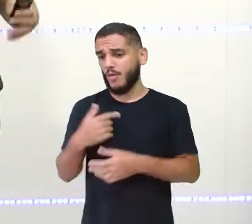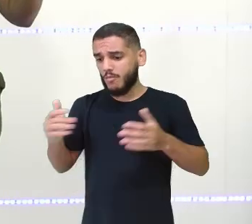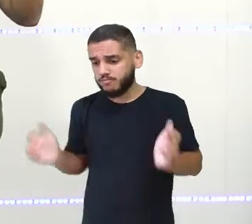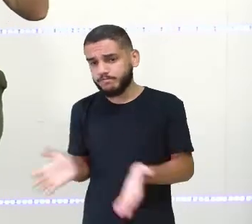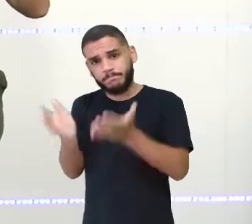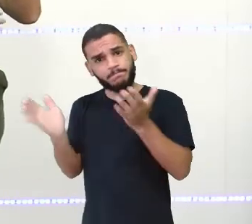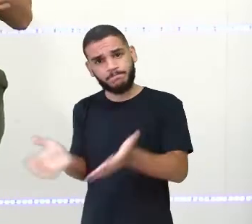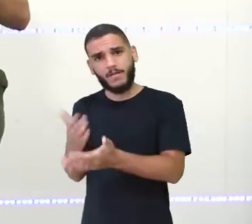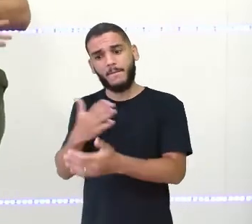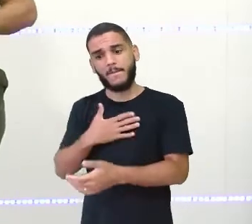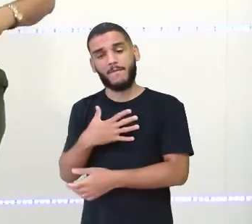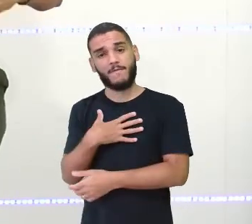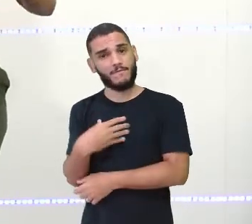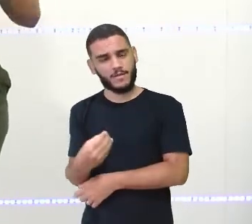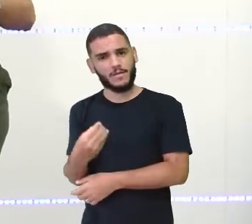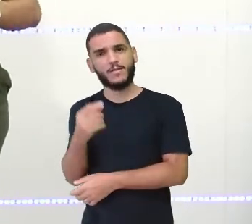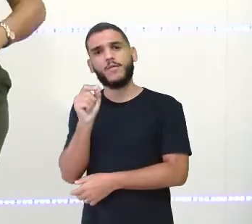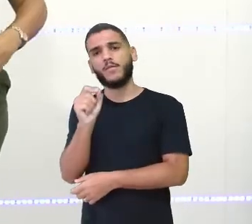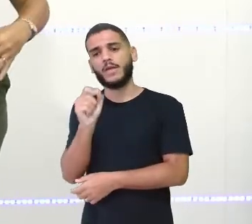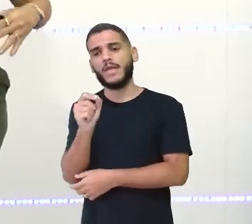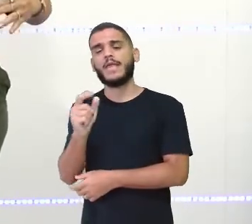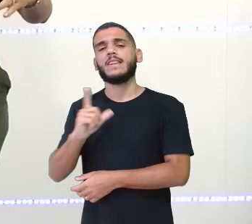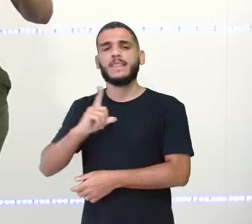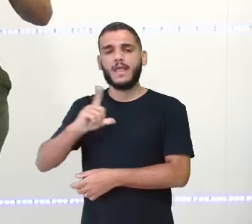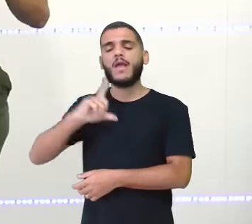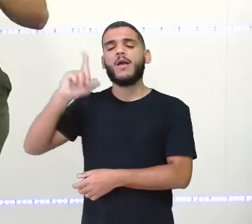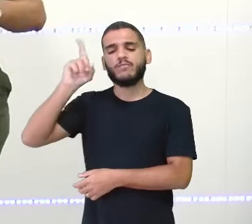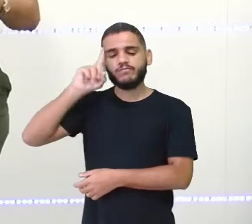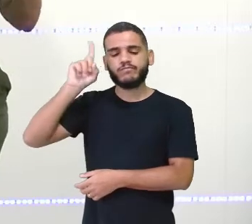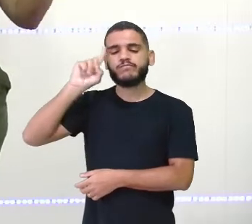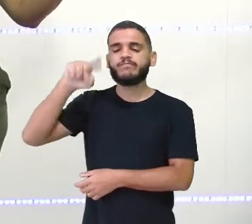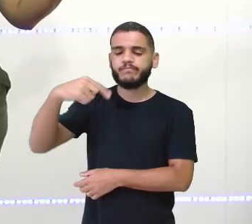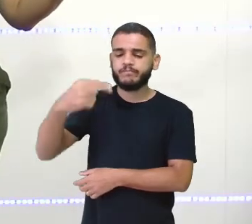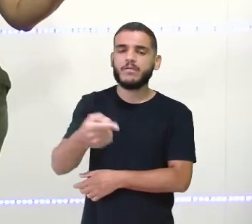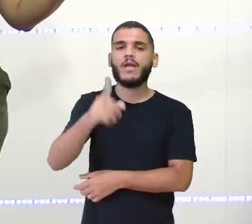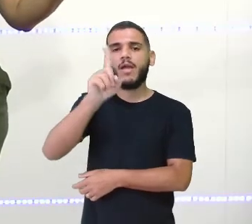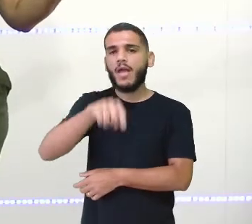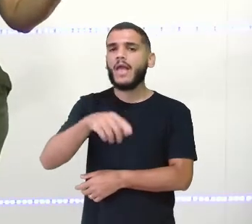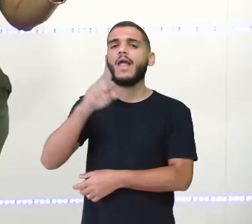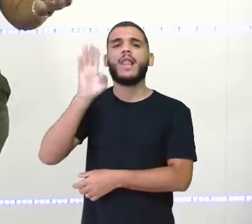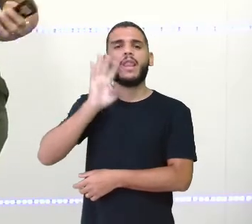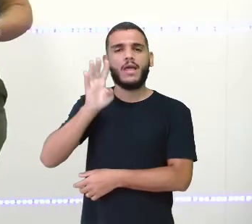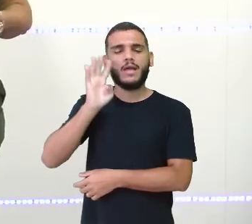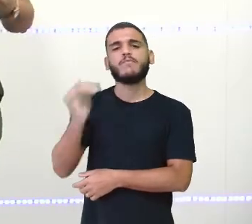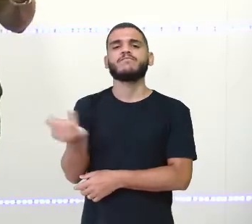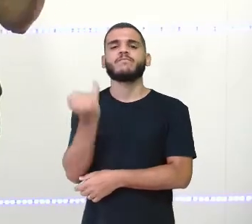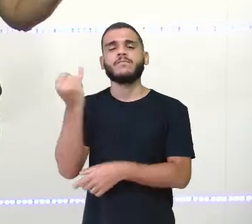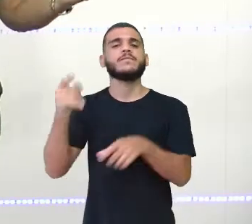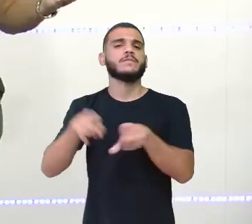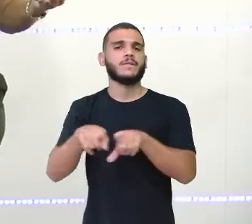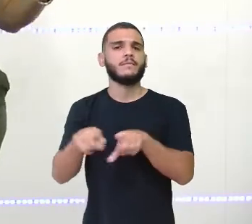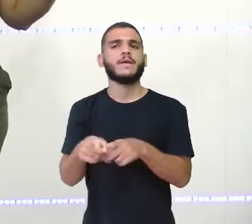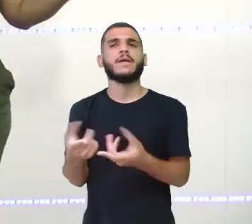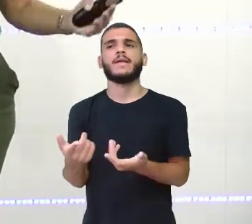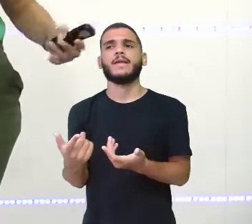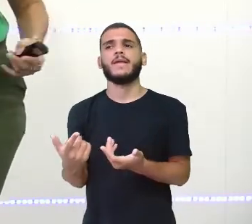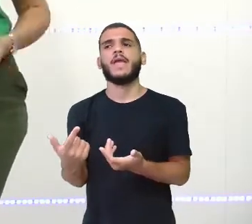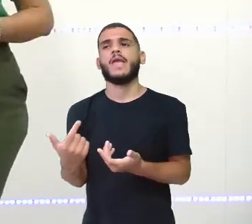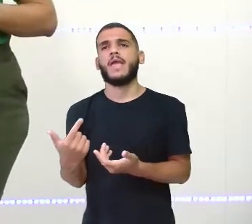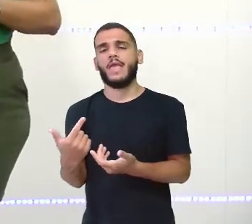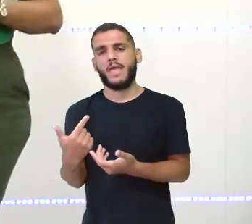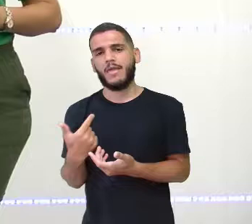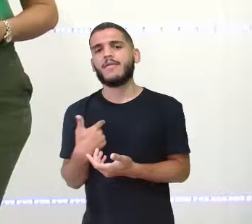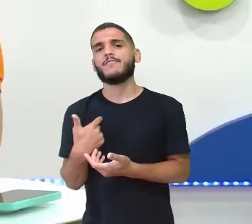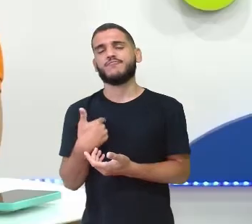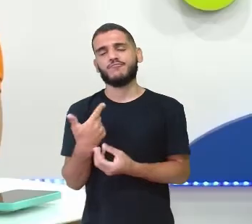meu filho a criar esse hábito, sabe? Da leitura. É muito importante isso, não é, professora Kátia? Você também incentiva o seu? Tenho certeza que